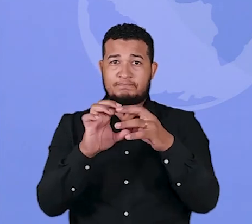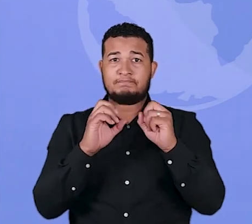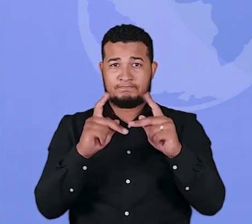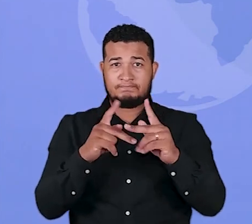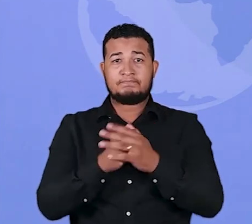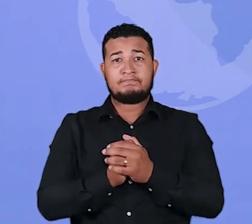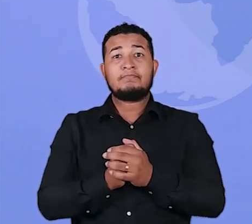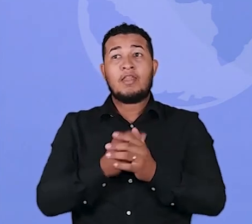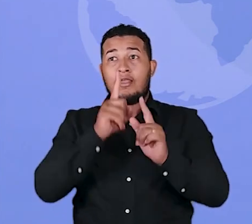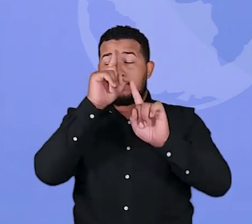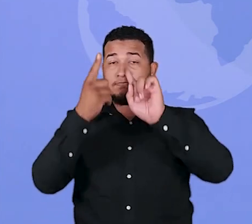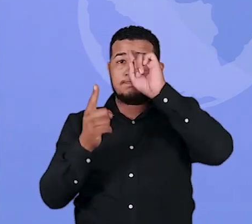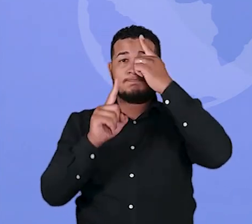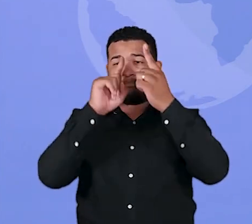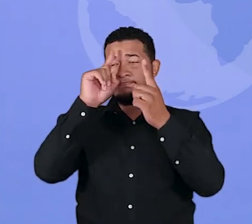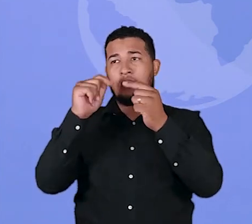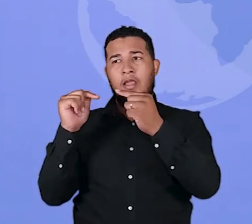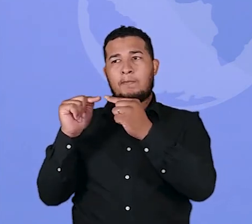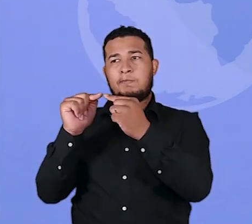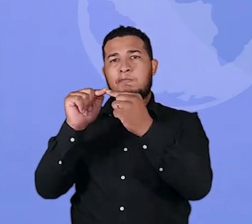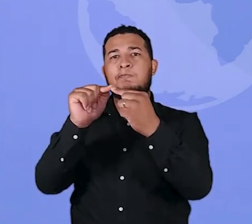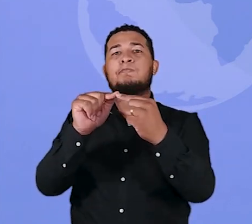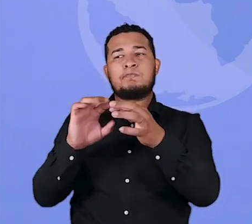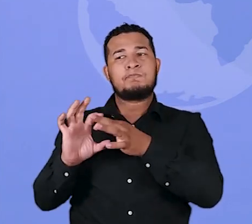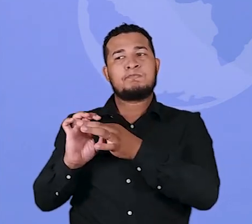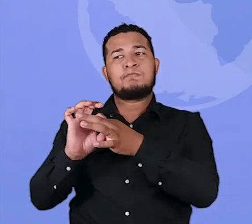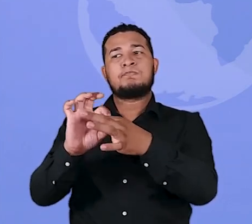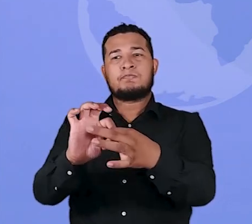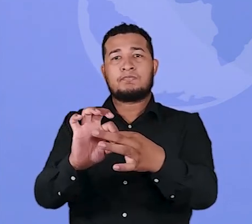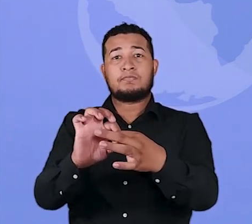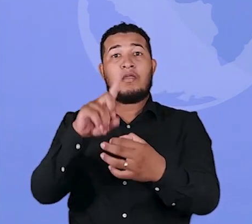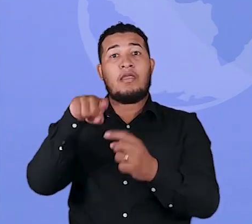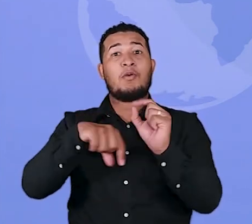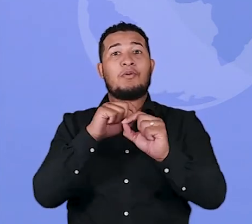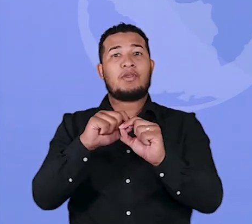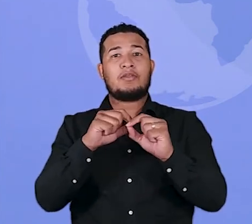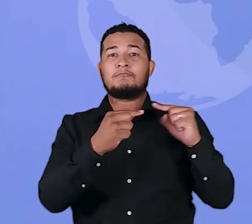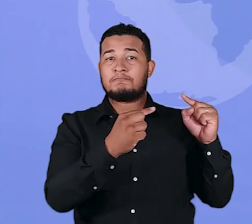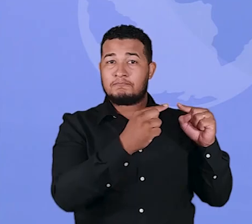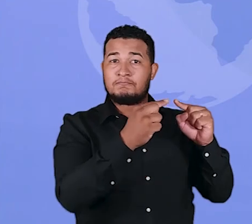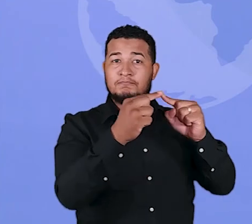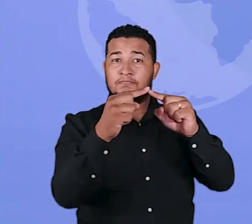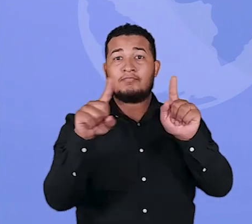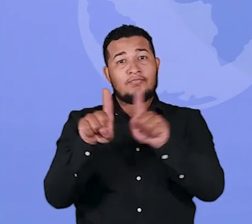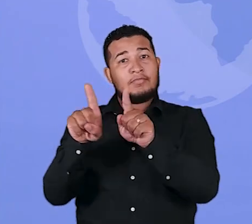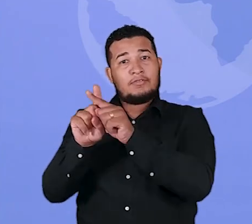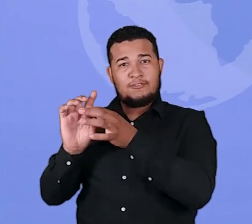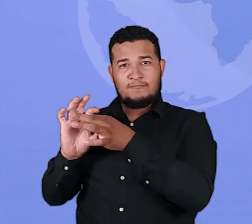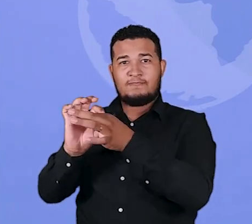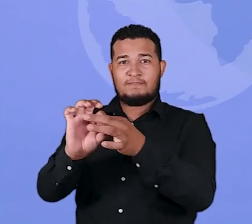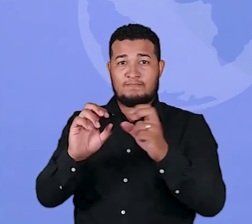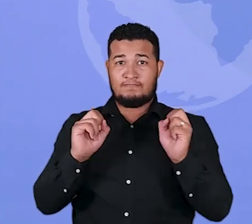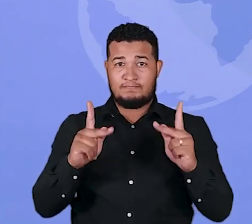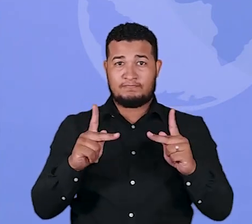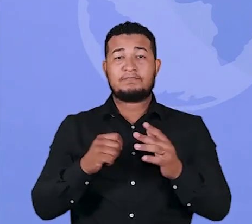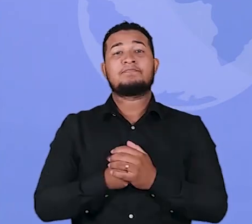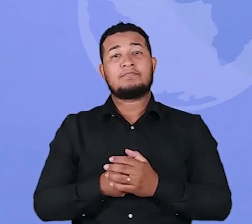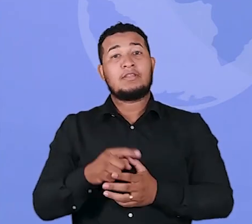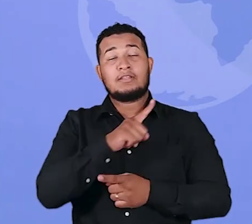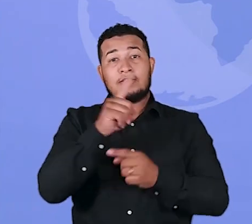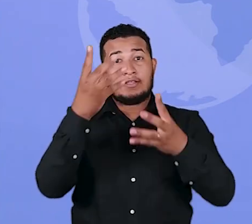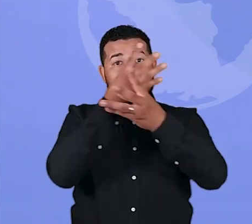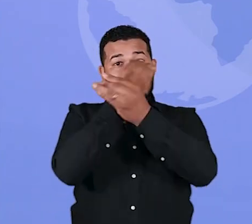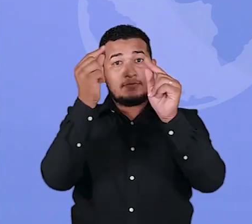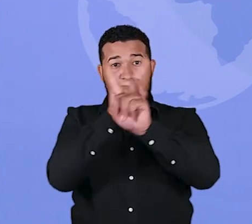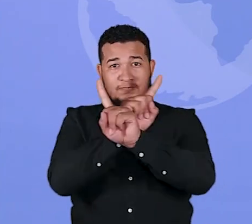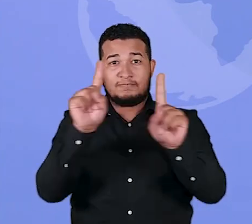outras, ok? Ideias que têm uma sequência lógica. Isso é coesão e coerência textual, ok? Para